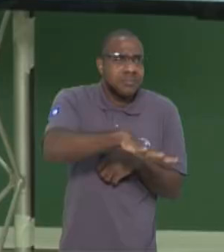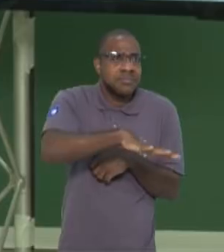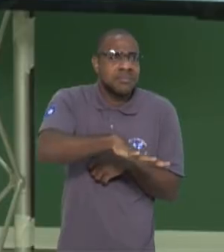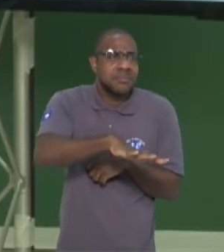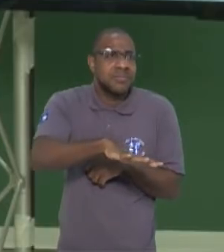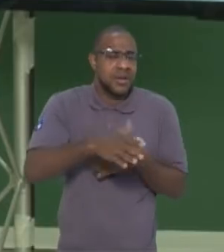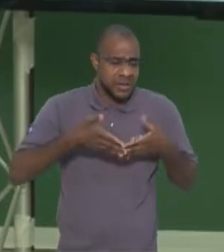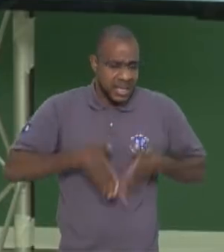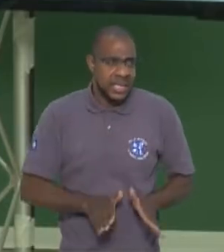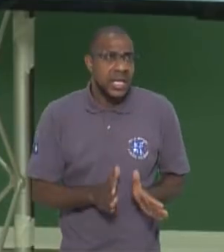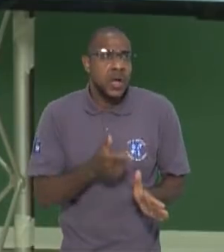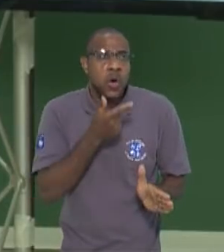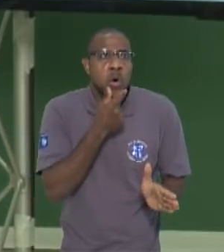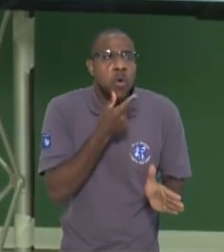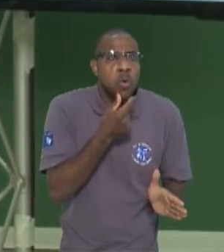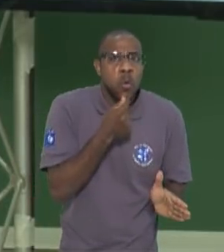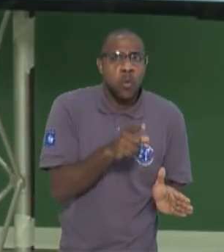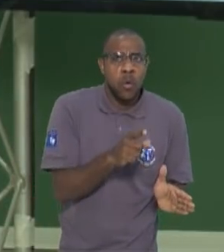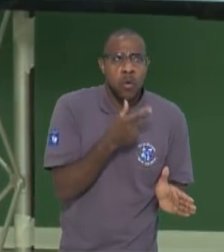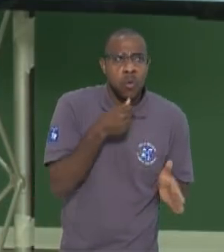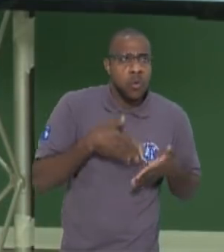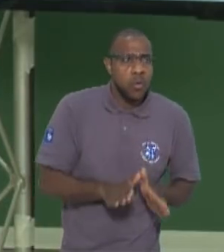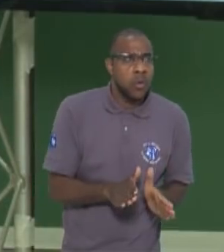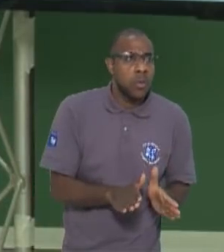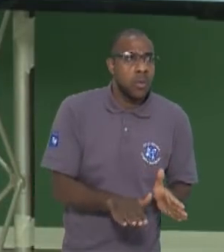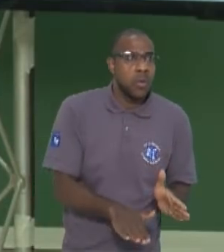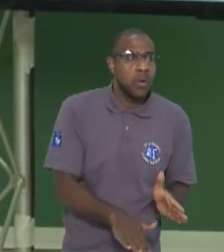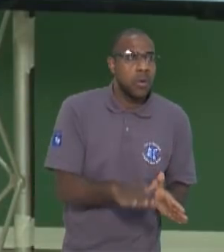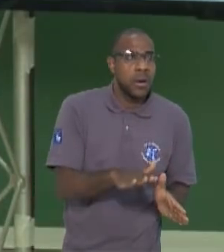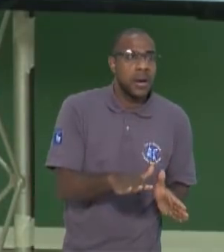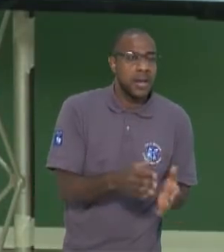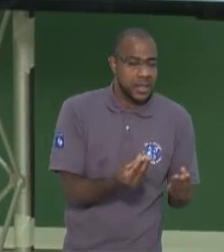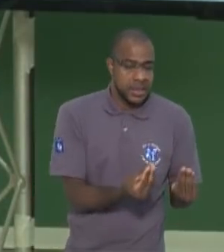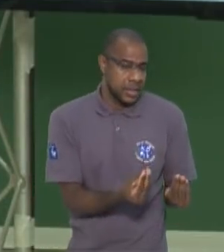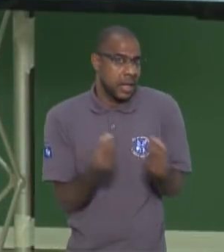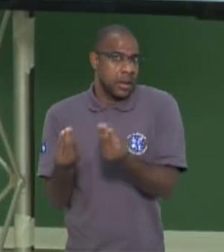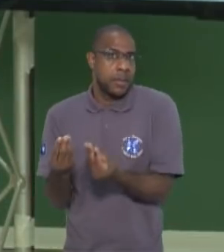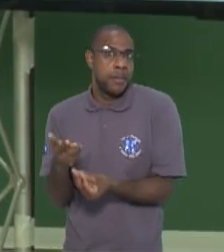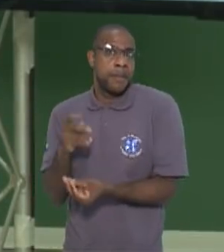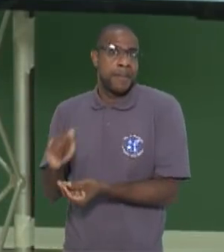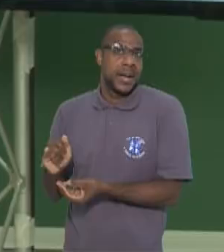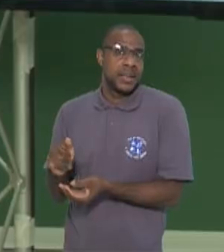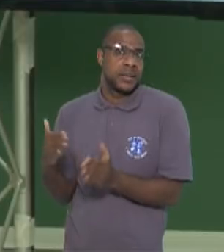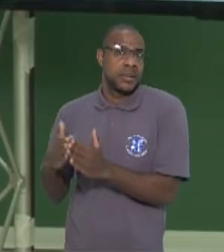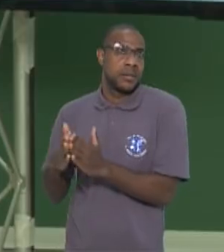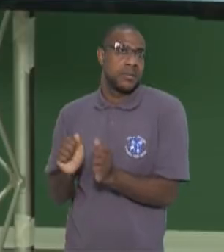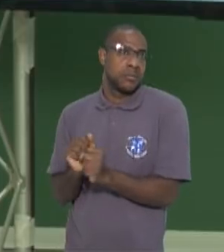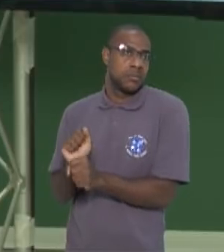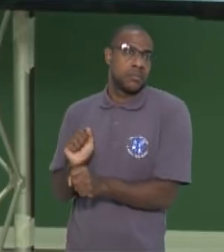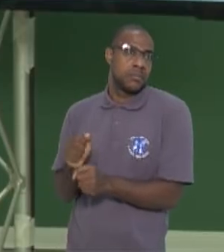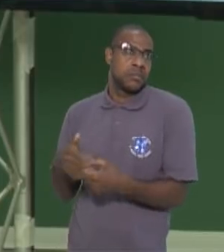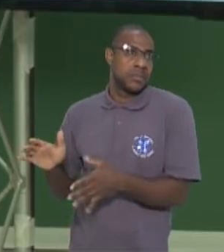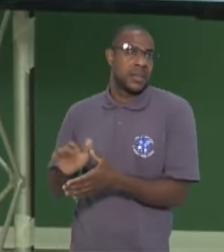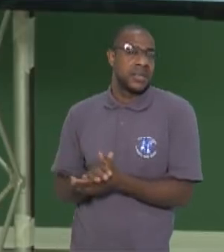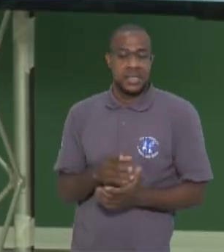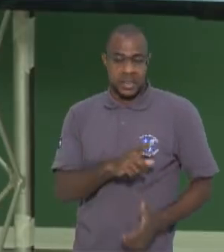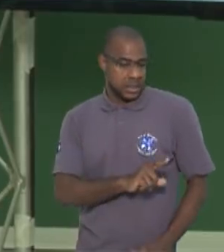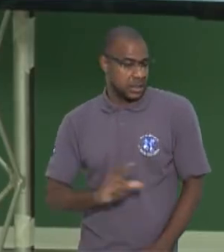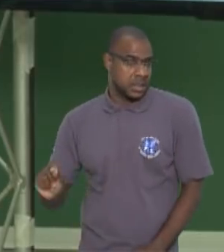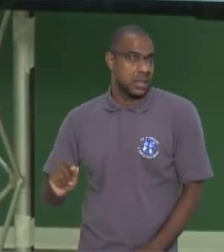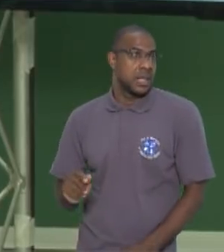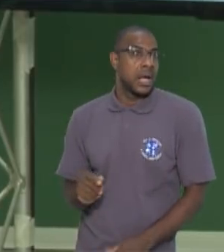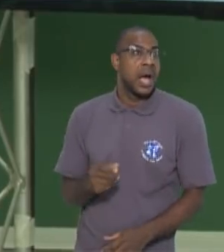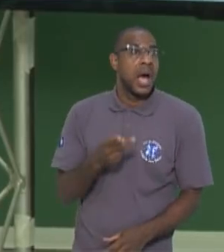Quando nasciam homens, eles iam morar com os pais. Só que assim, quando eles iam sair morar com os pais, as